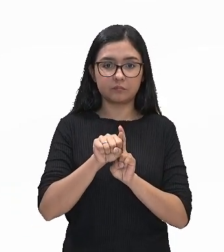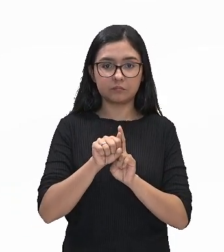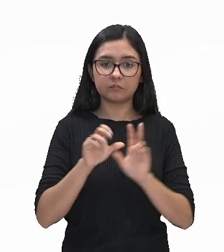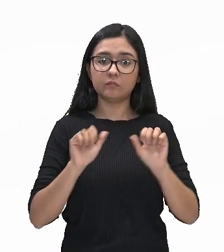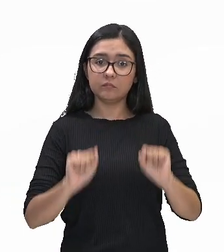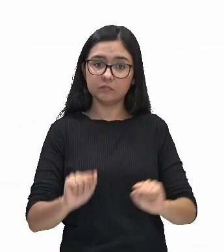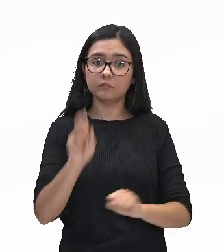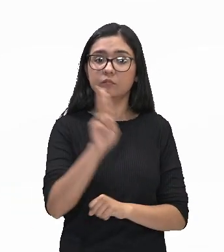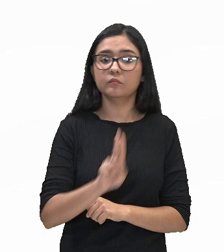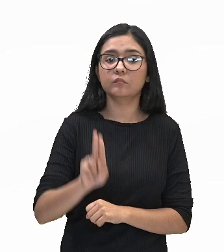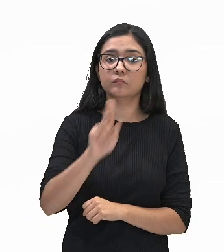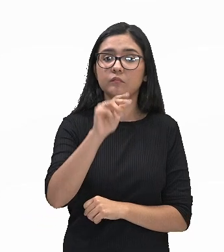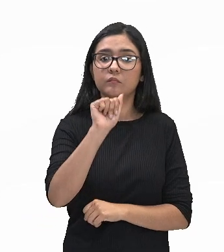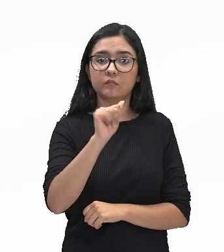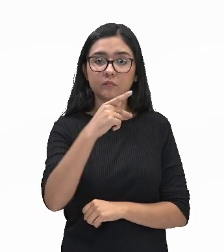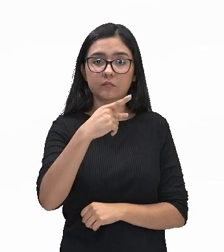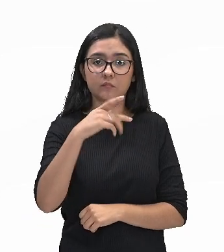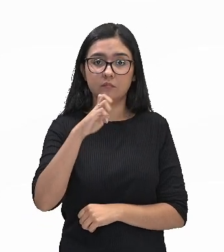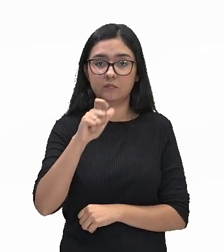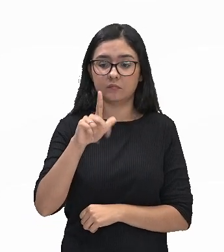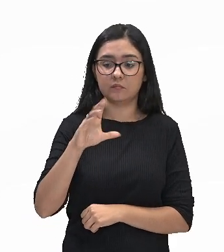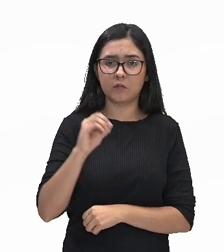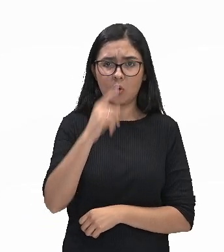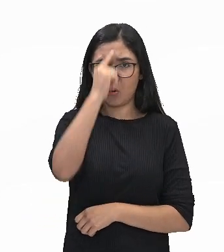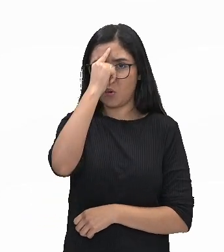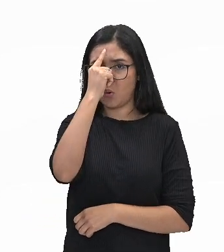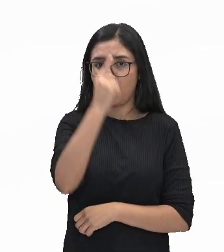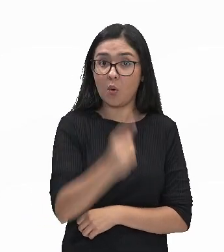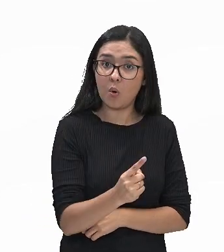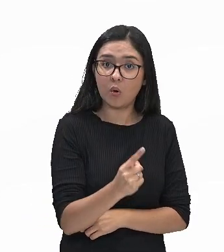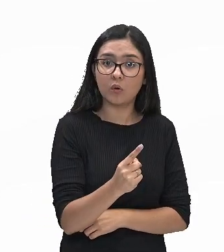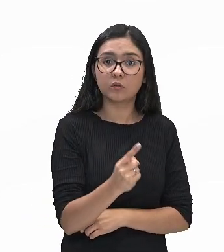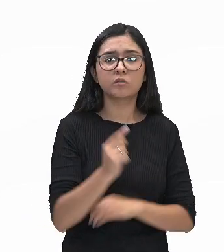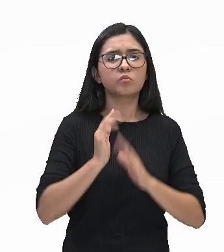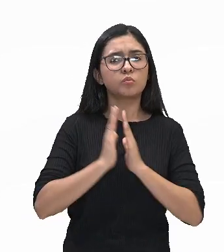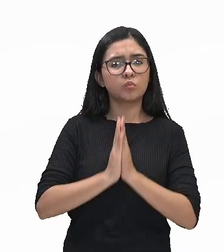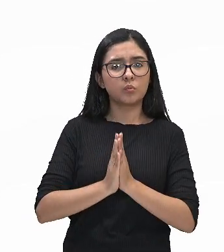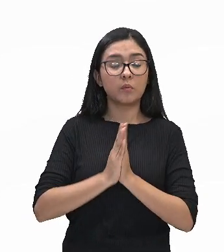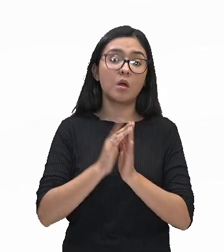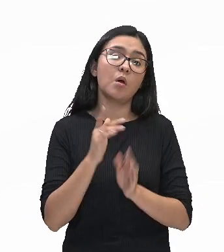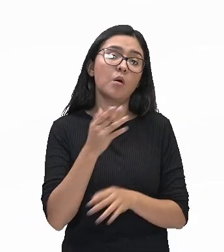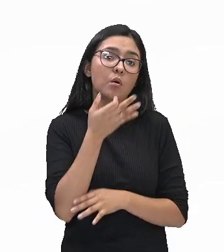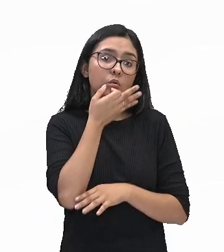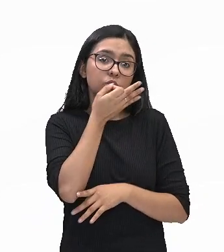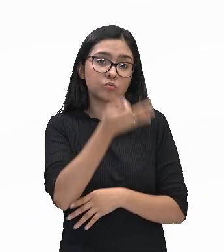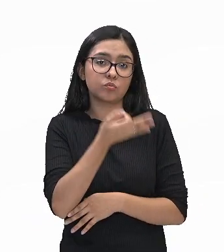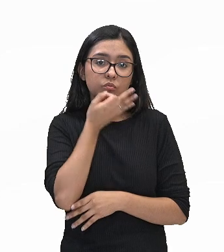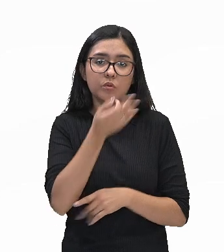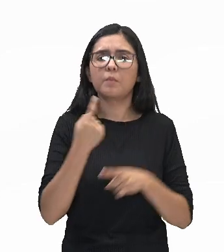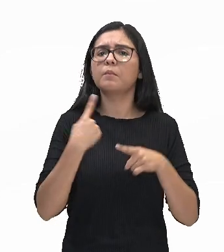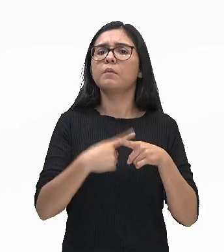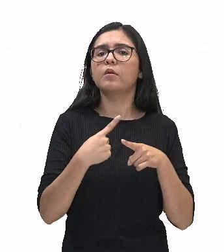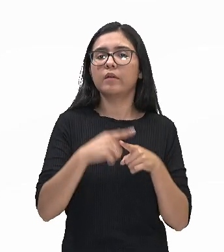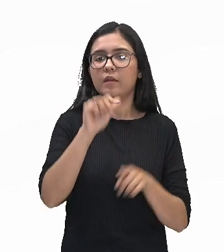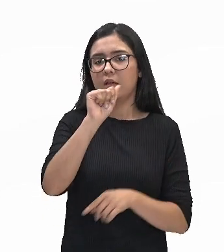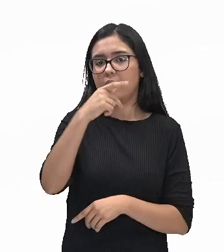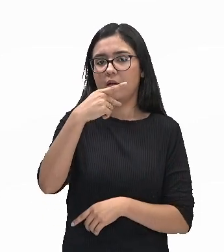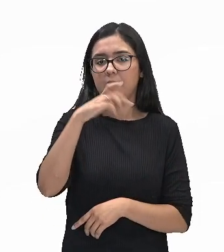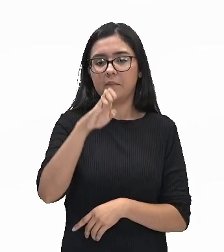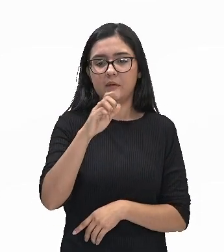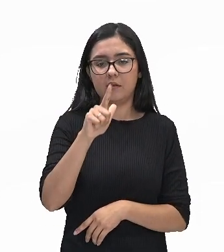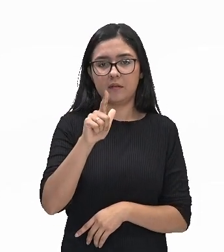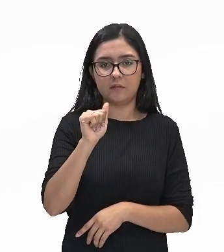apelo, ordem, súplica ou sugestão. Por que é apelativa? Né?